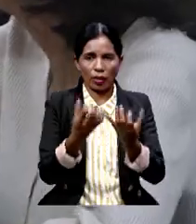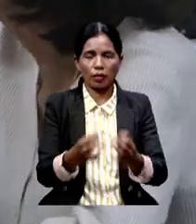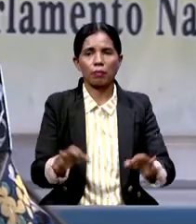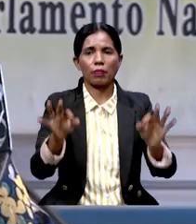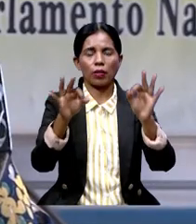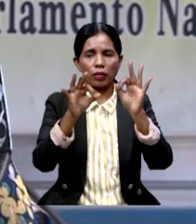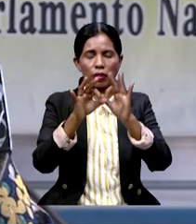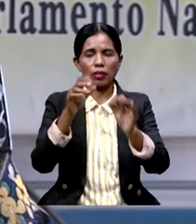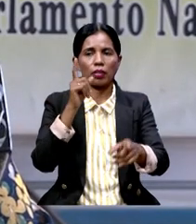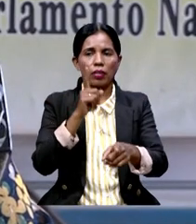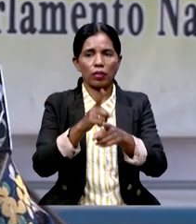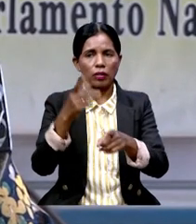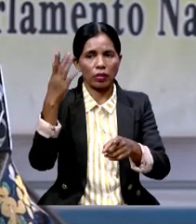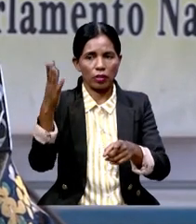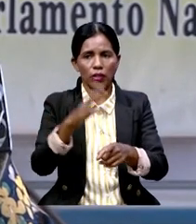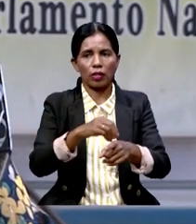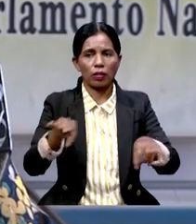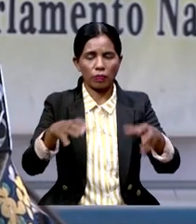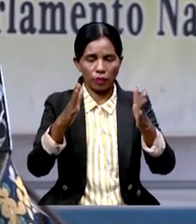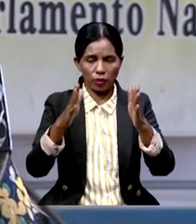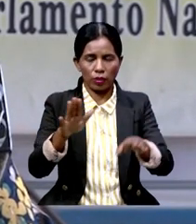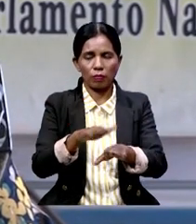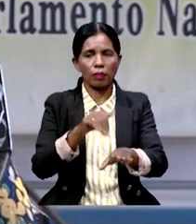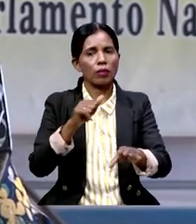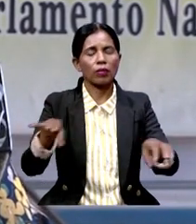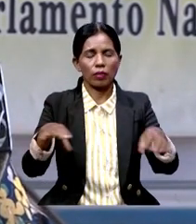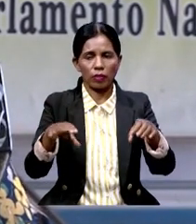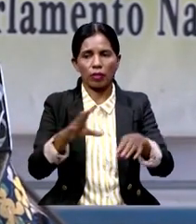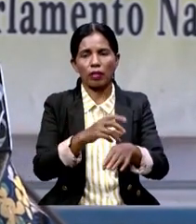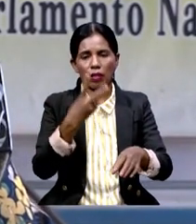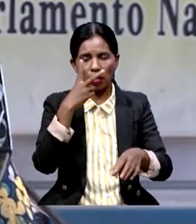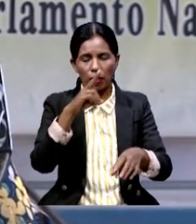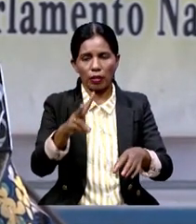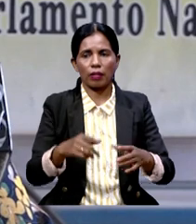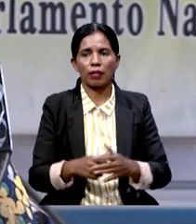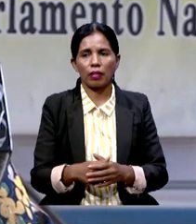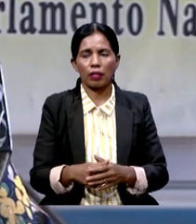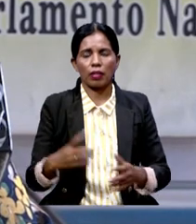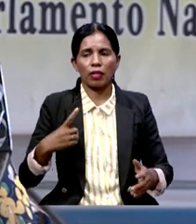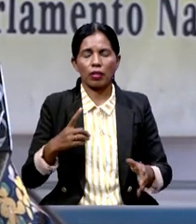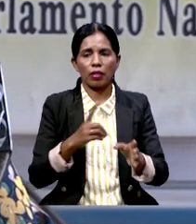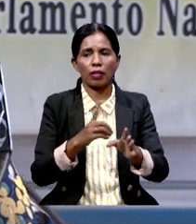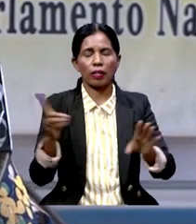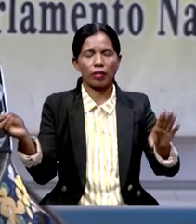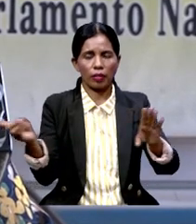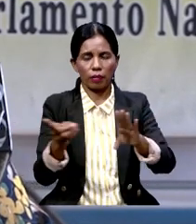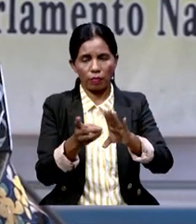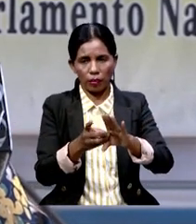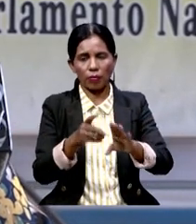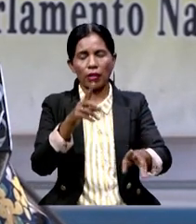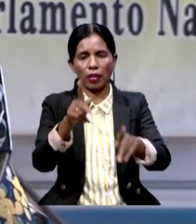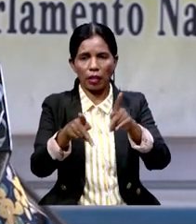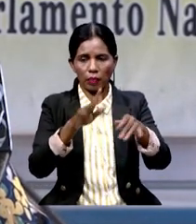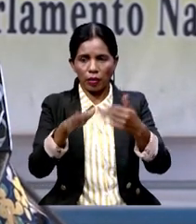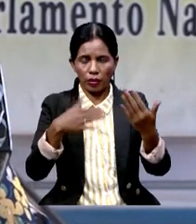liu iha proses rekrutamento ne maka hare ba iha diploma kada aplicantes ninya ne